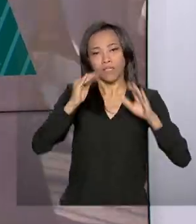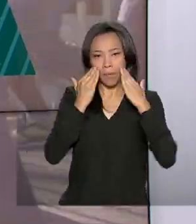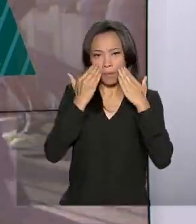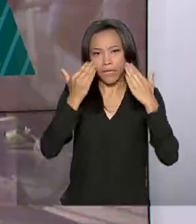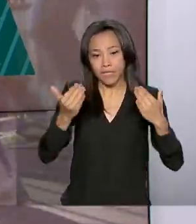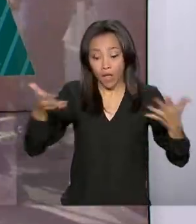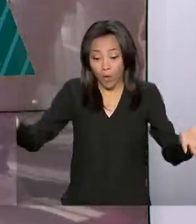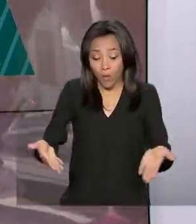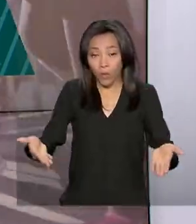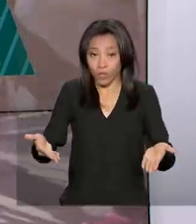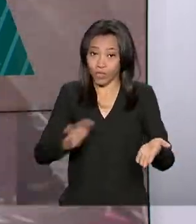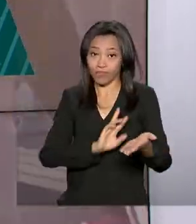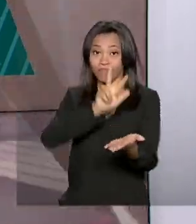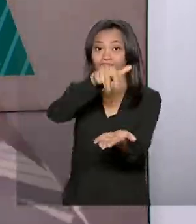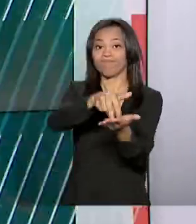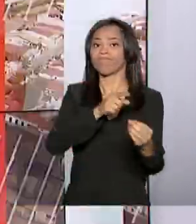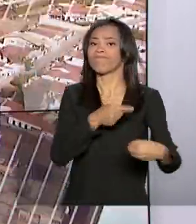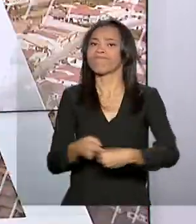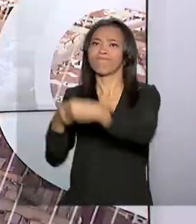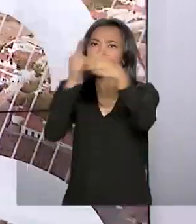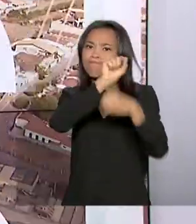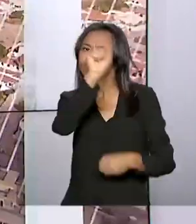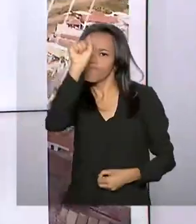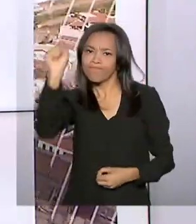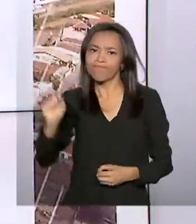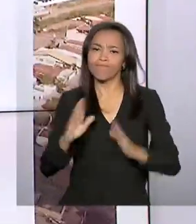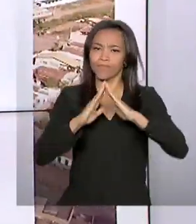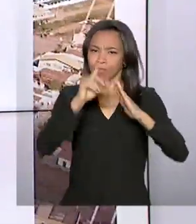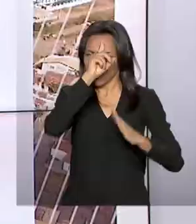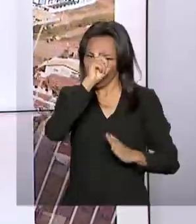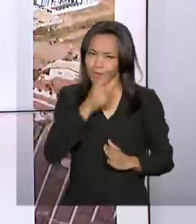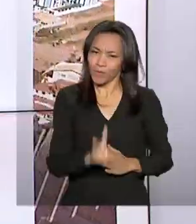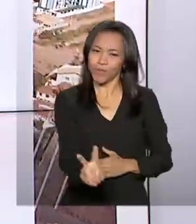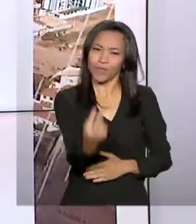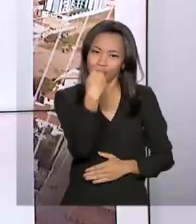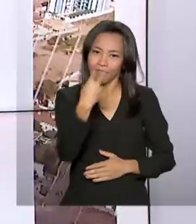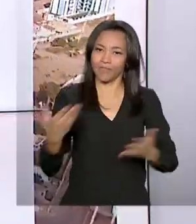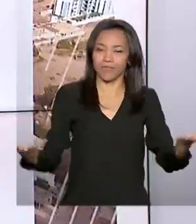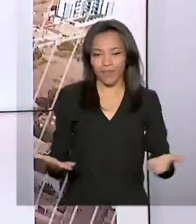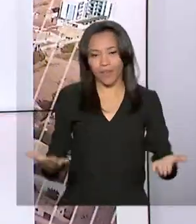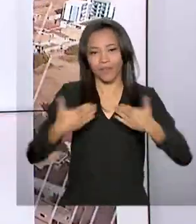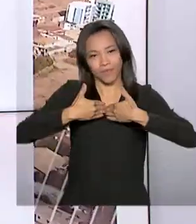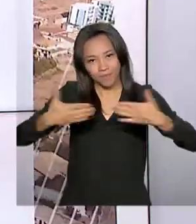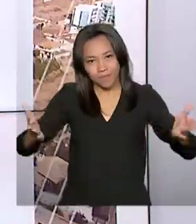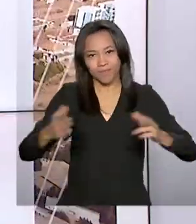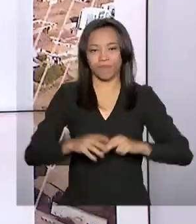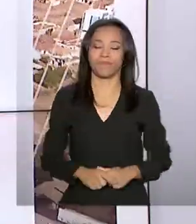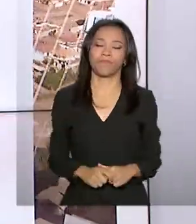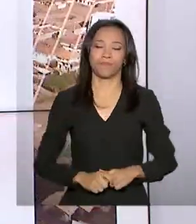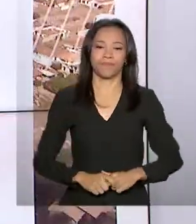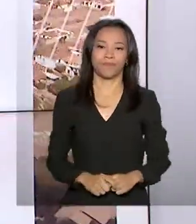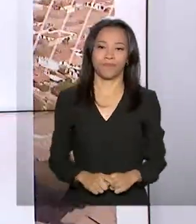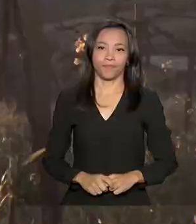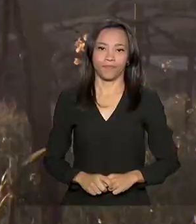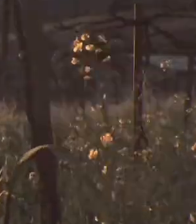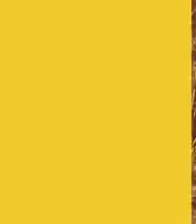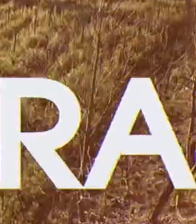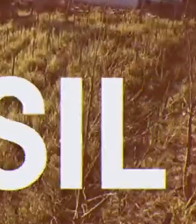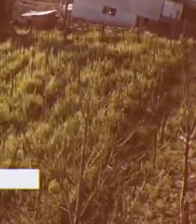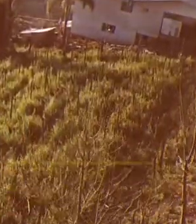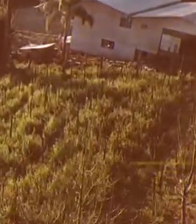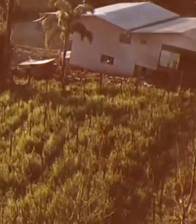a partir de hoje nas unidades de saúde fique com a gente brasil um dia já está no ar